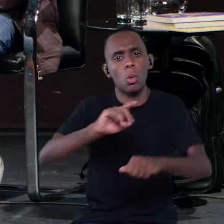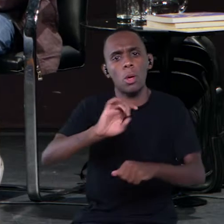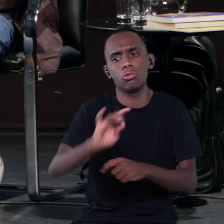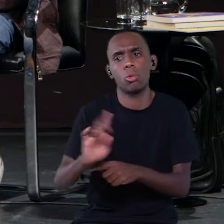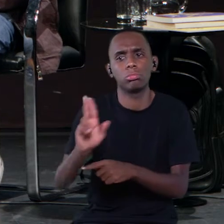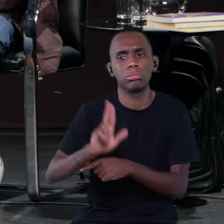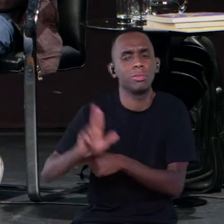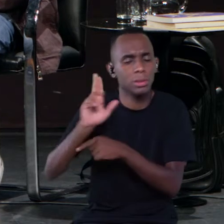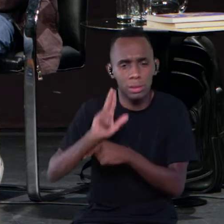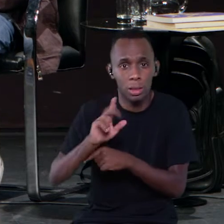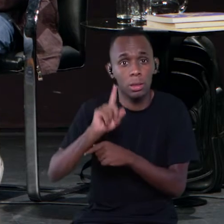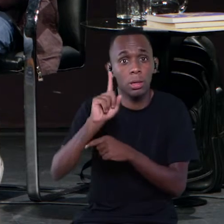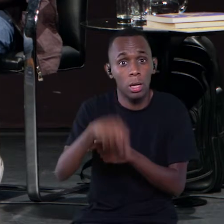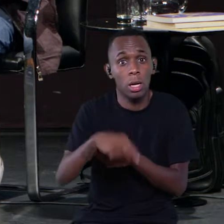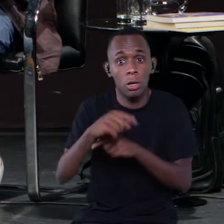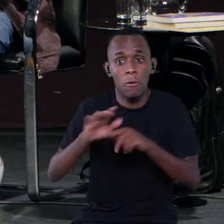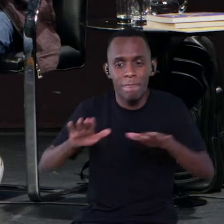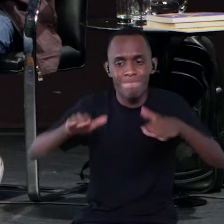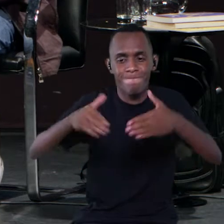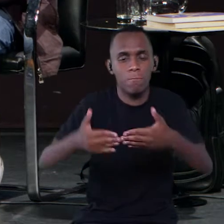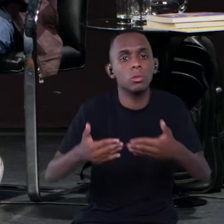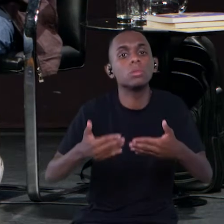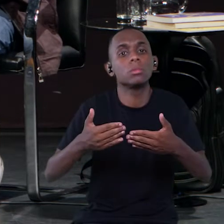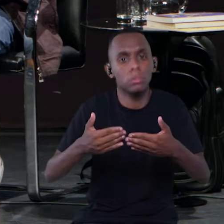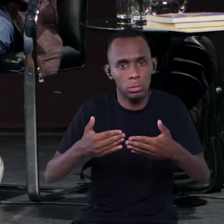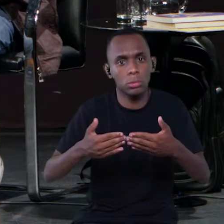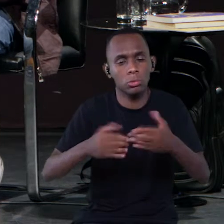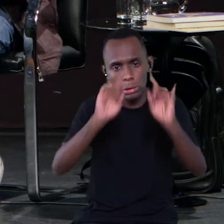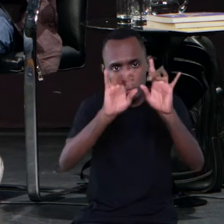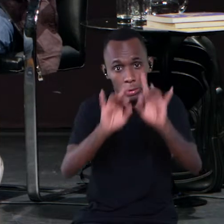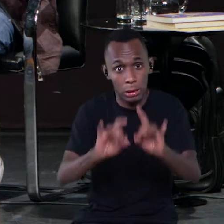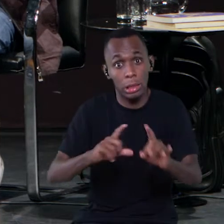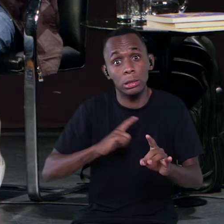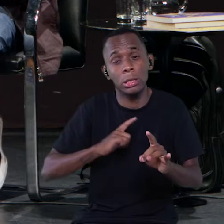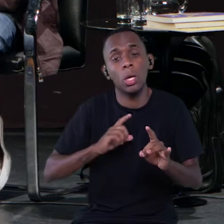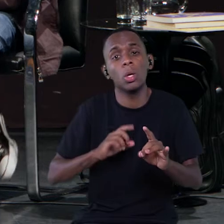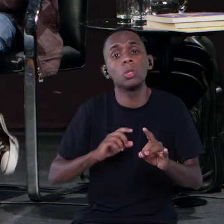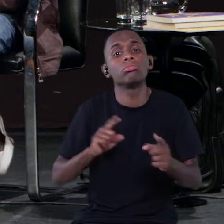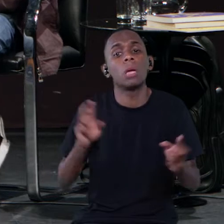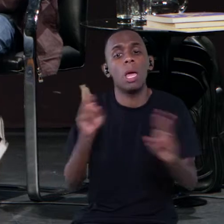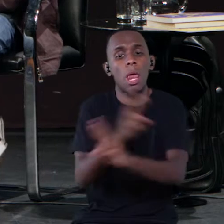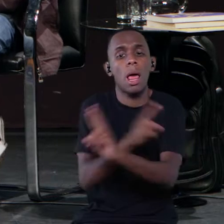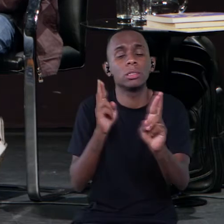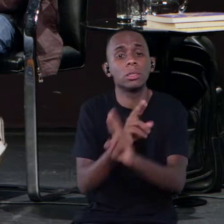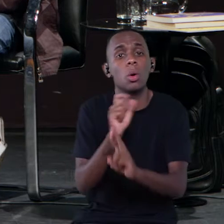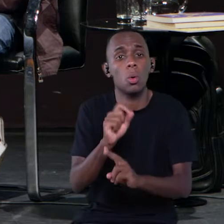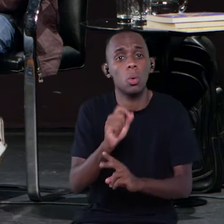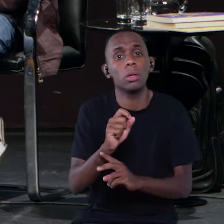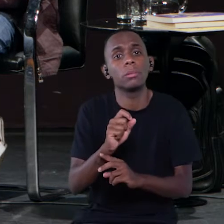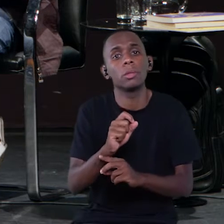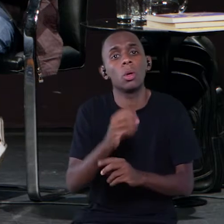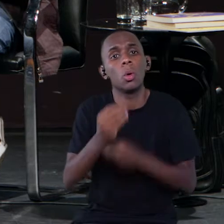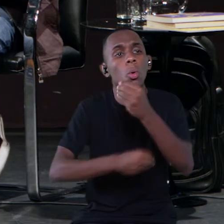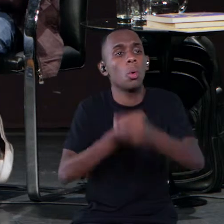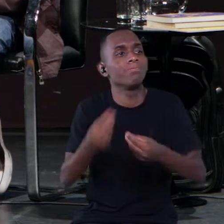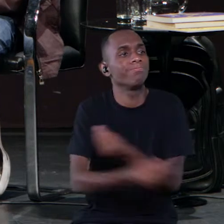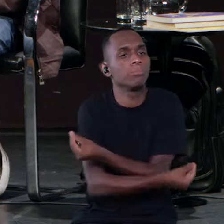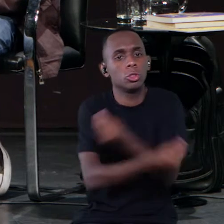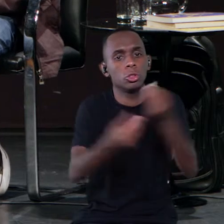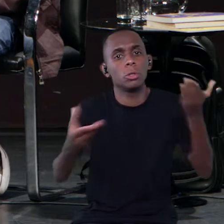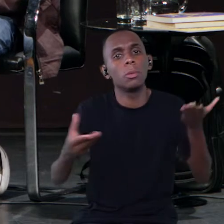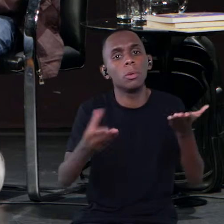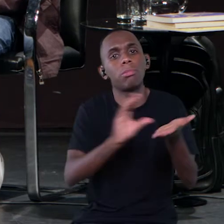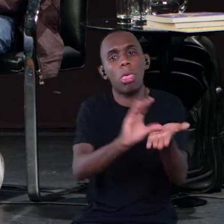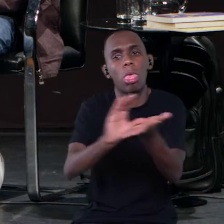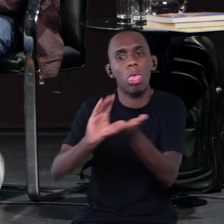Universidade Brasileira, né? Você acentuar os processos de especialização. Isso tem muito a ver, por exemplo, com o mecanismo de distribuição de